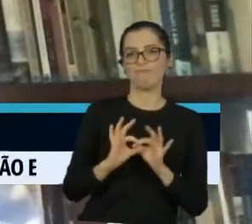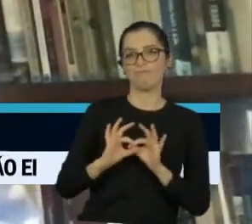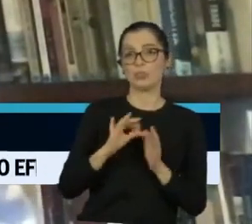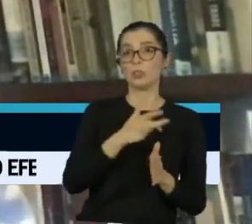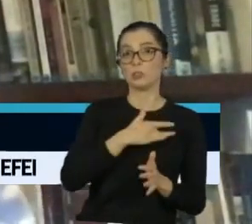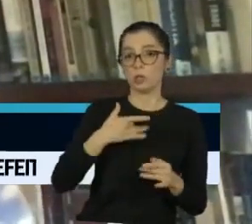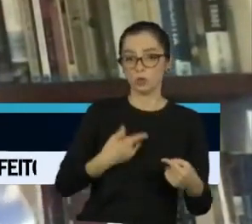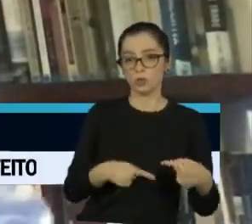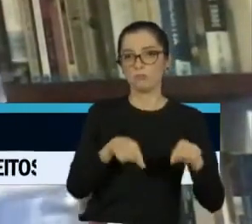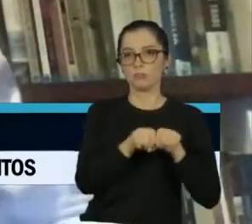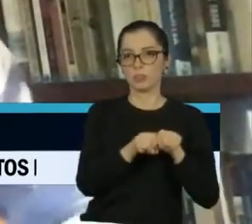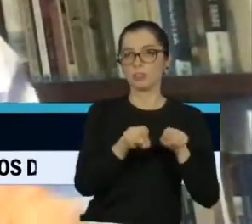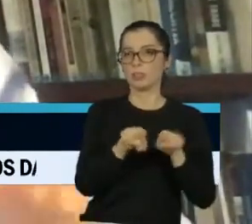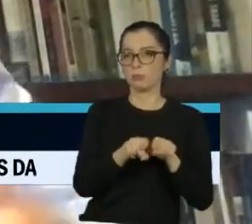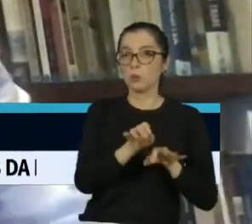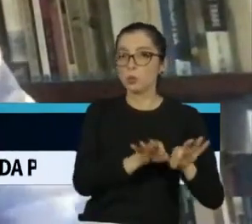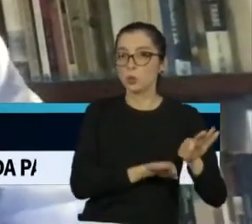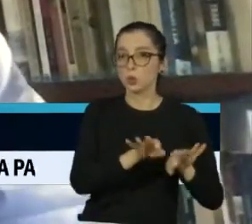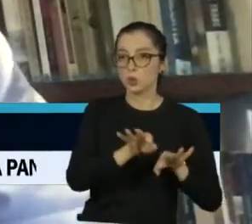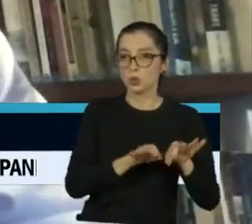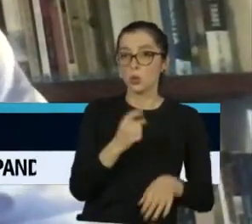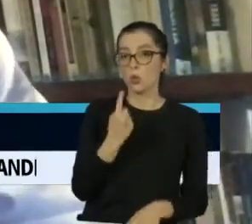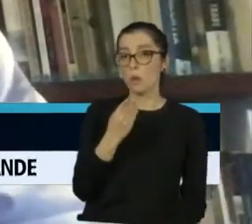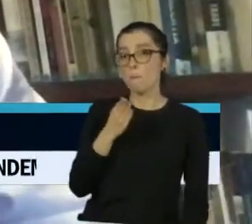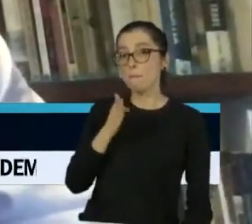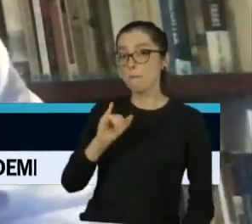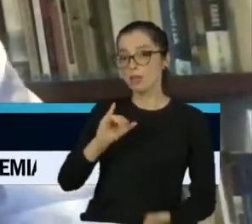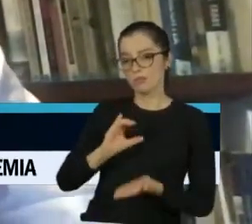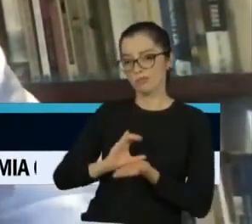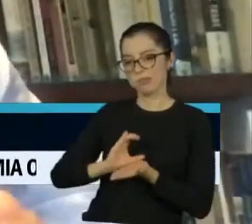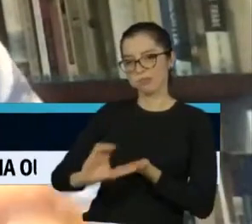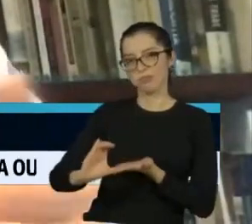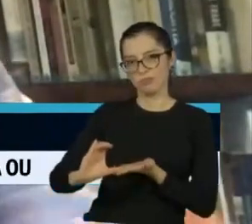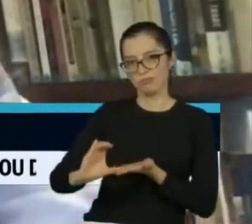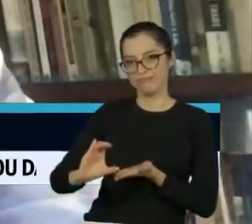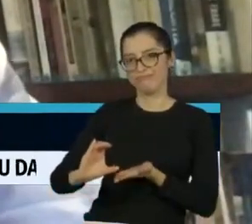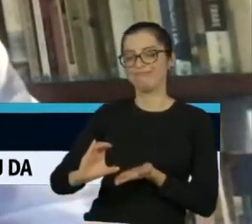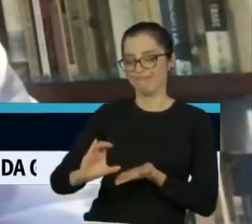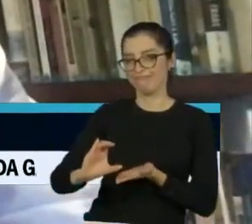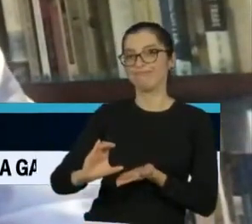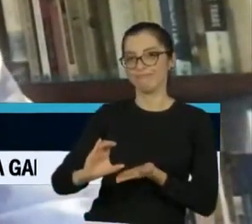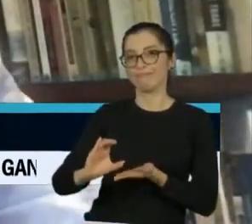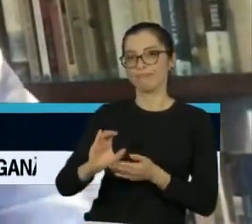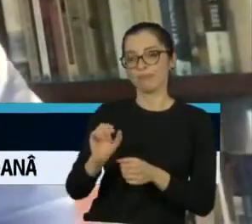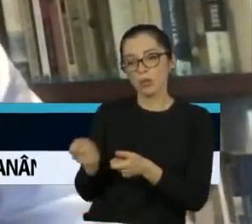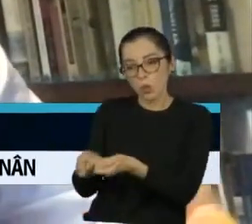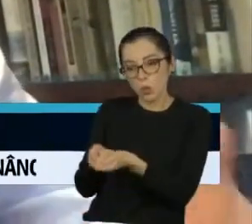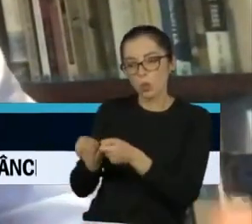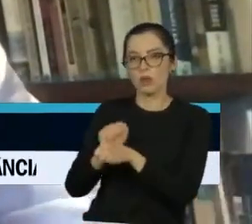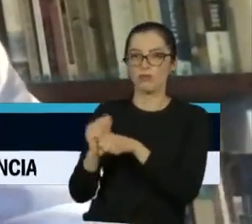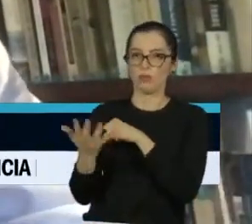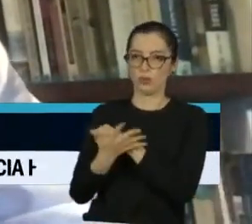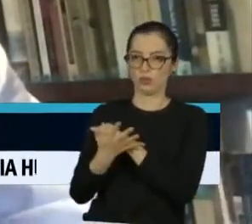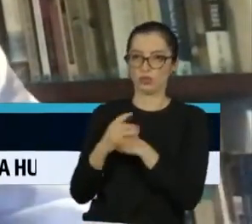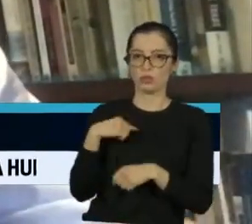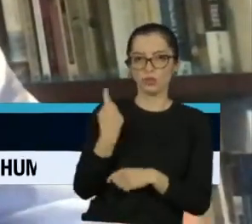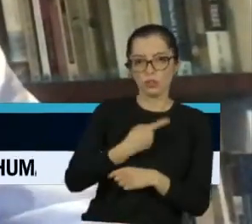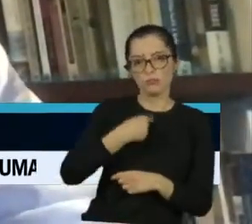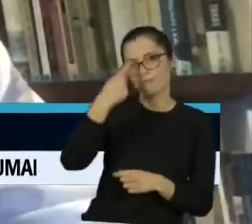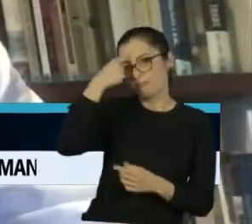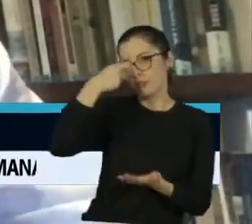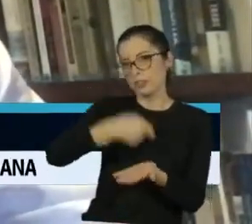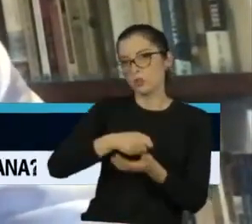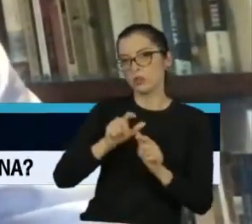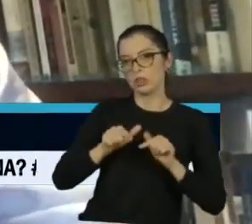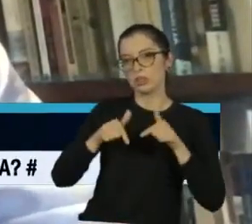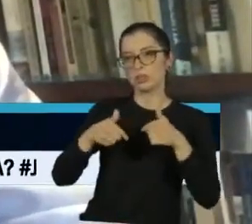doamos R$1 bilhão para combater a Covid, nós delegamos as decisões a um conjunto de